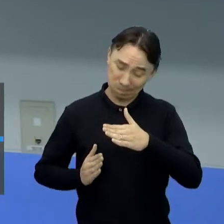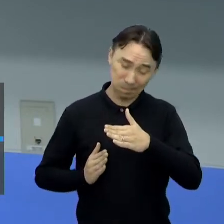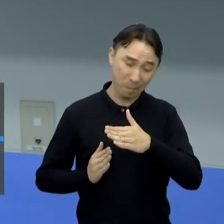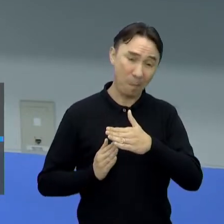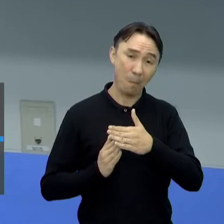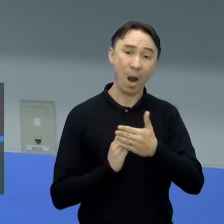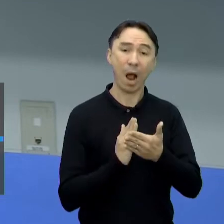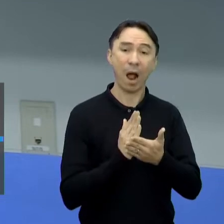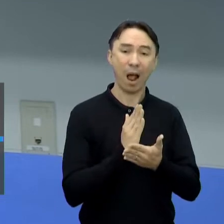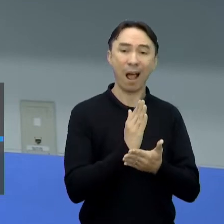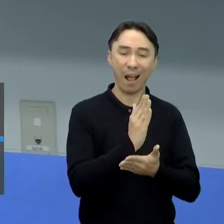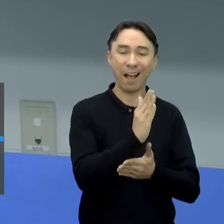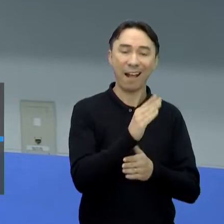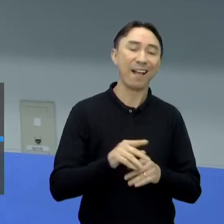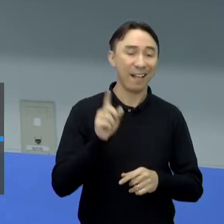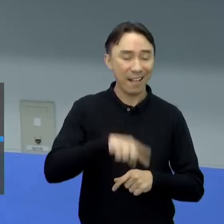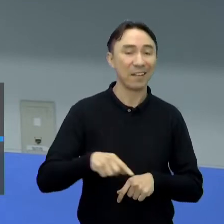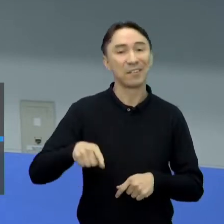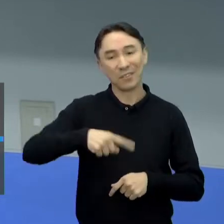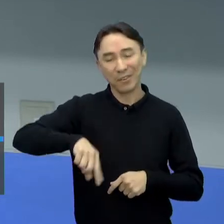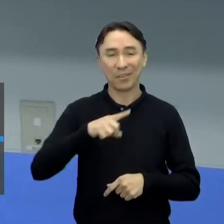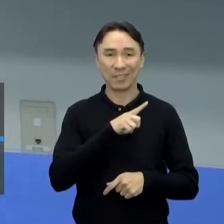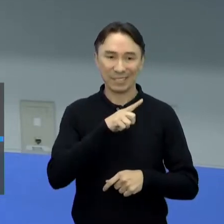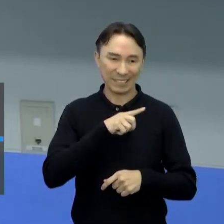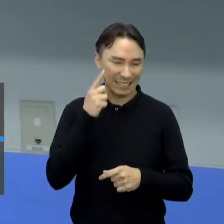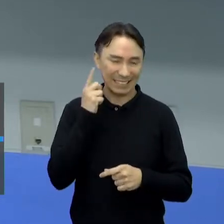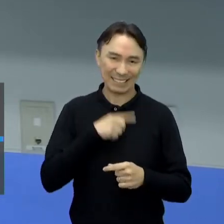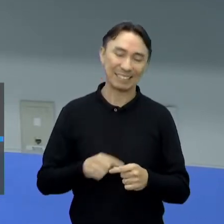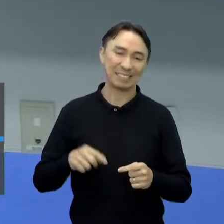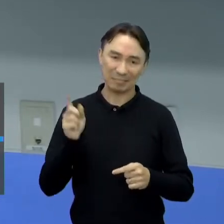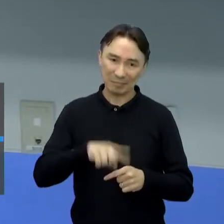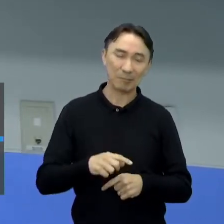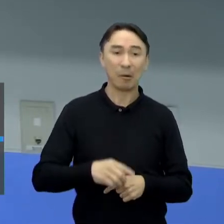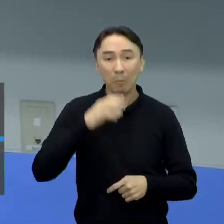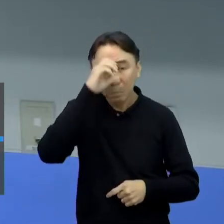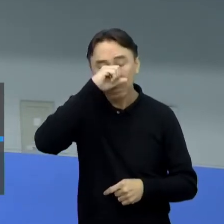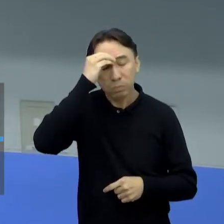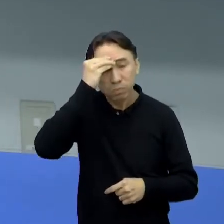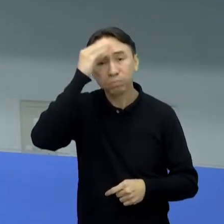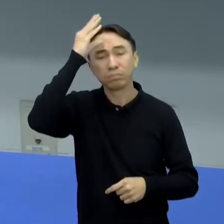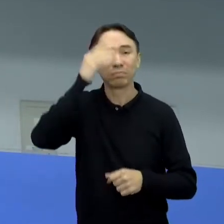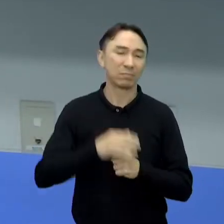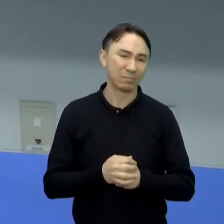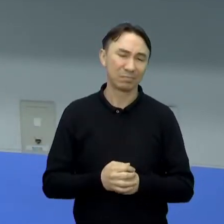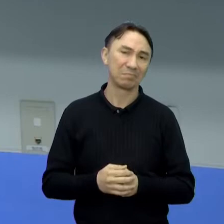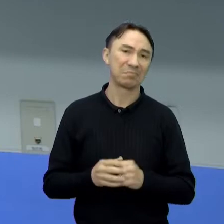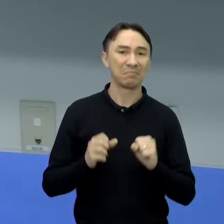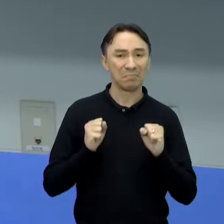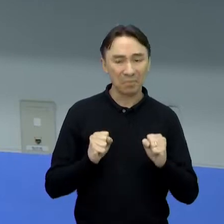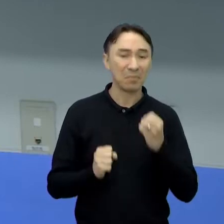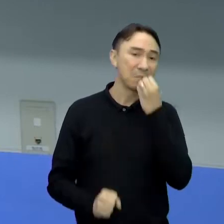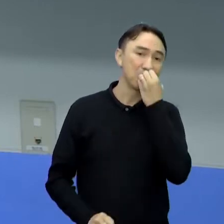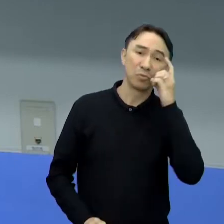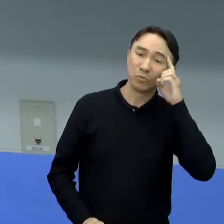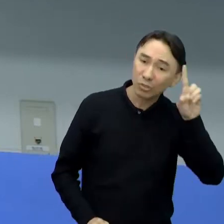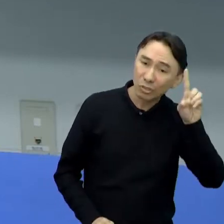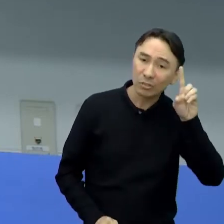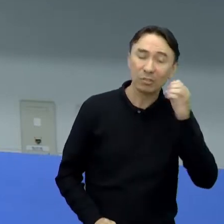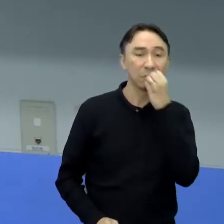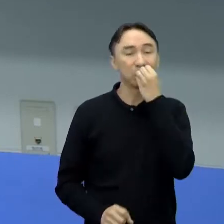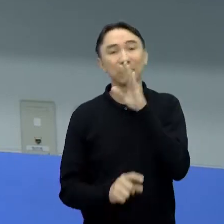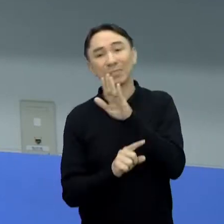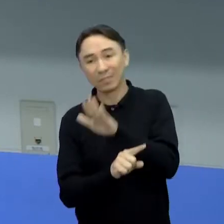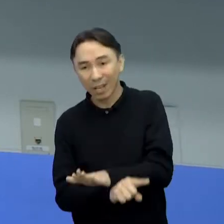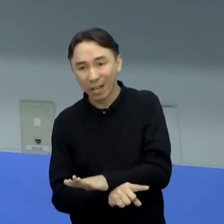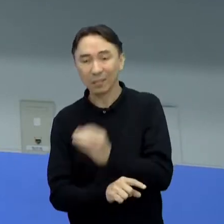em humanas. Sejam todos muito bem-vindos, pode ser bom dia, pode ser boa tarde, pode ser boa noite, não